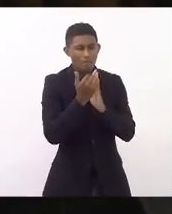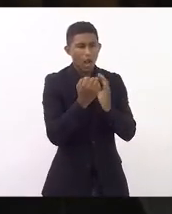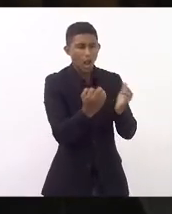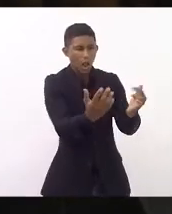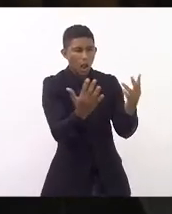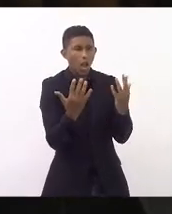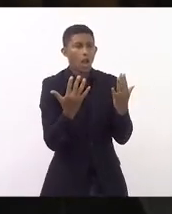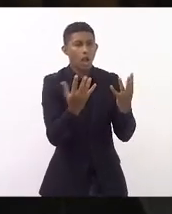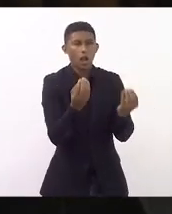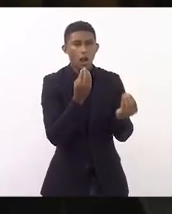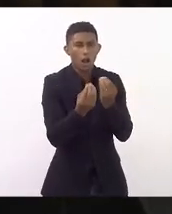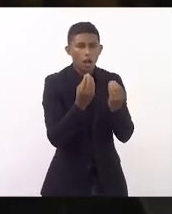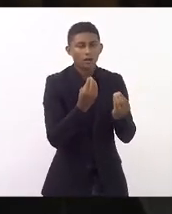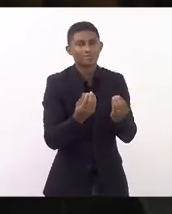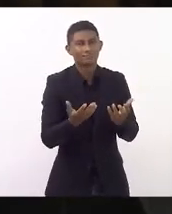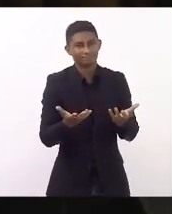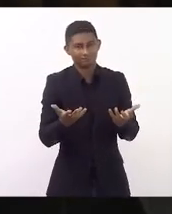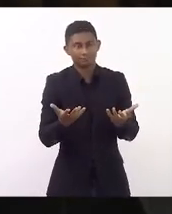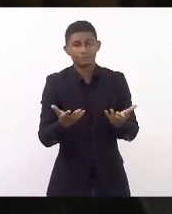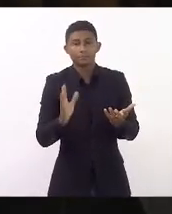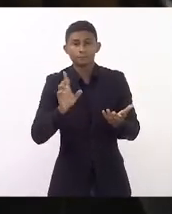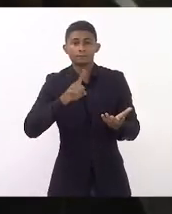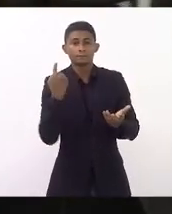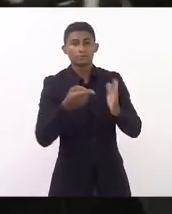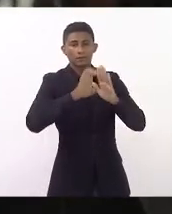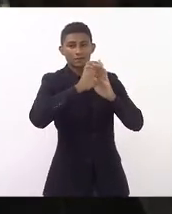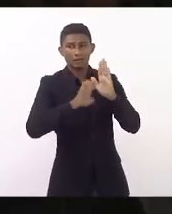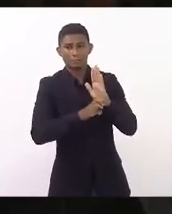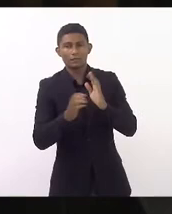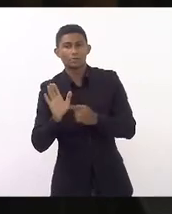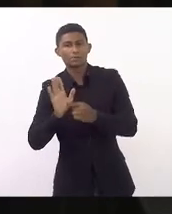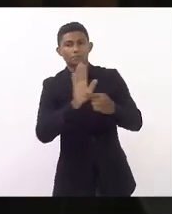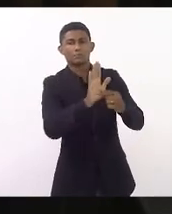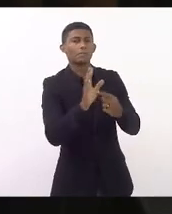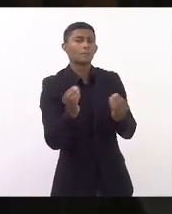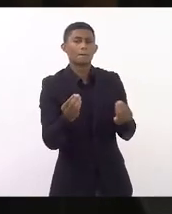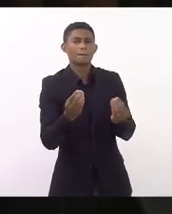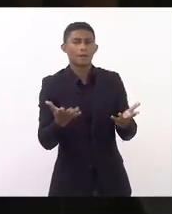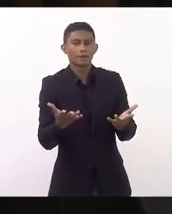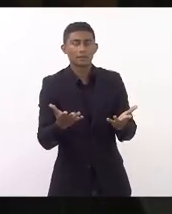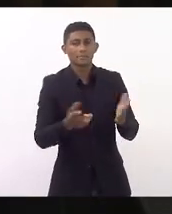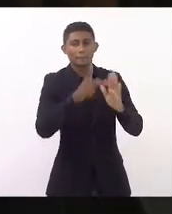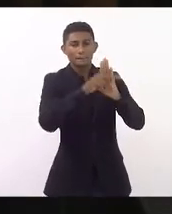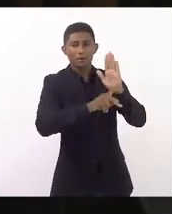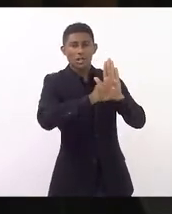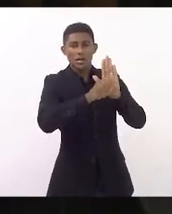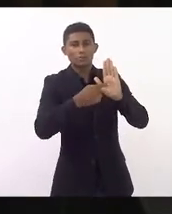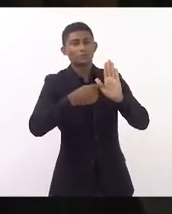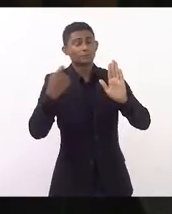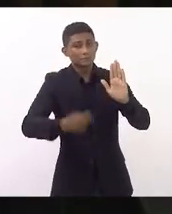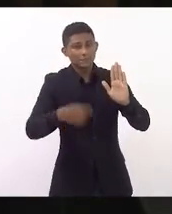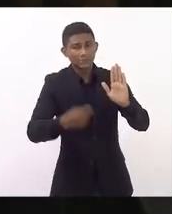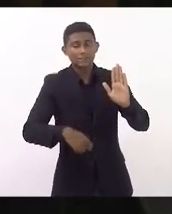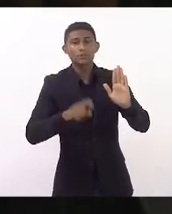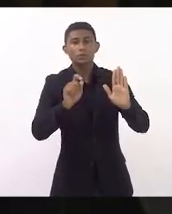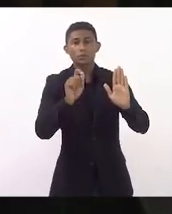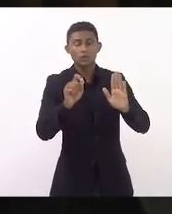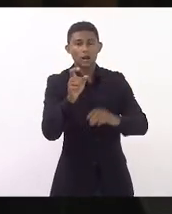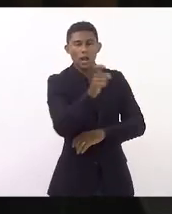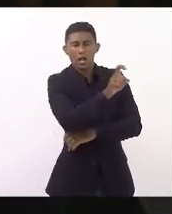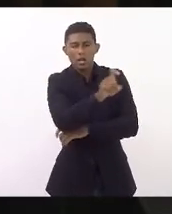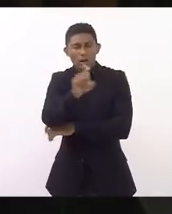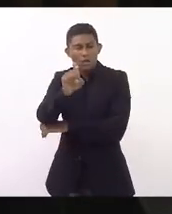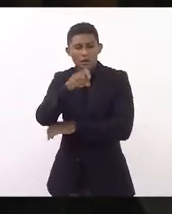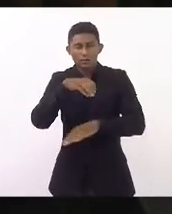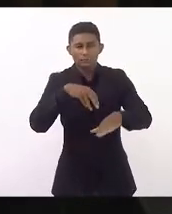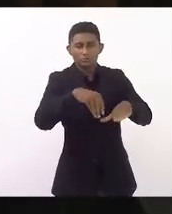gente fez ao projeto foi para que o projeto institua uma política de fertilizantes e de